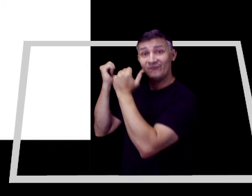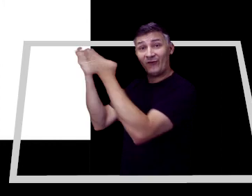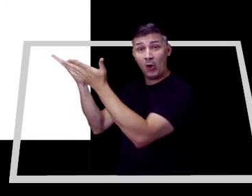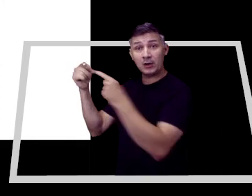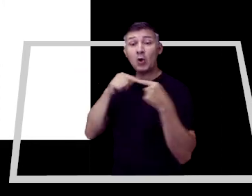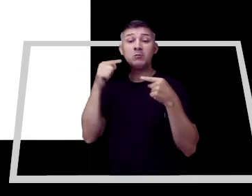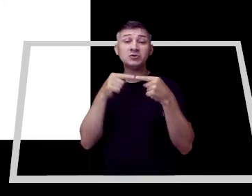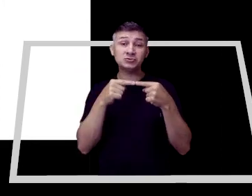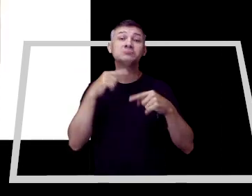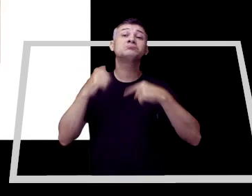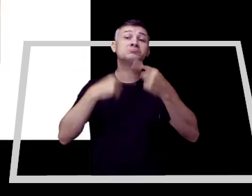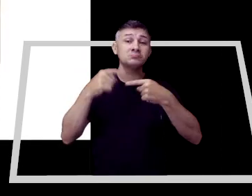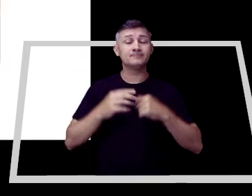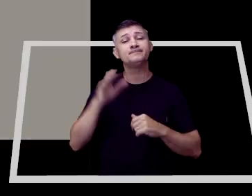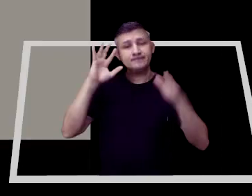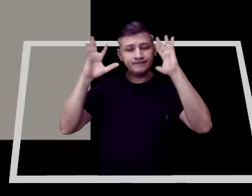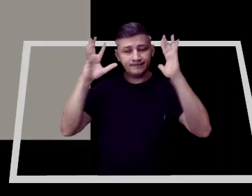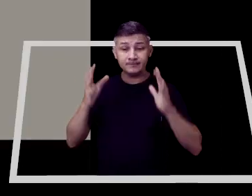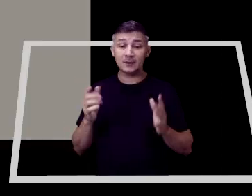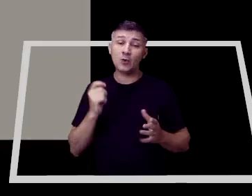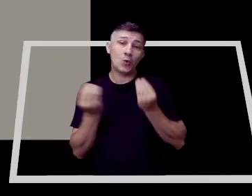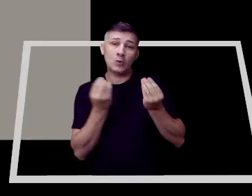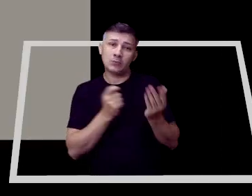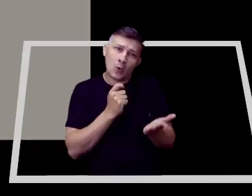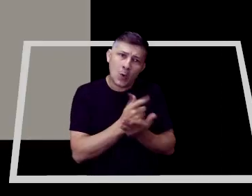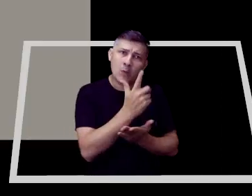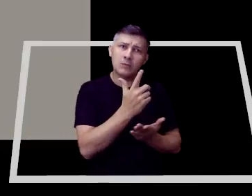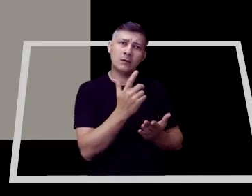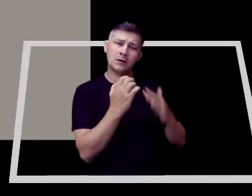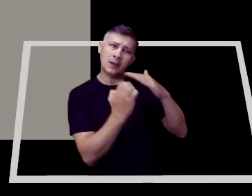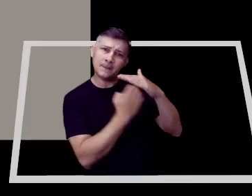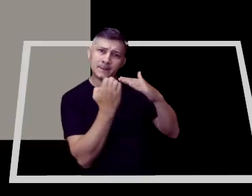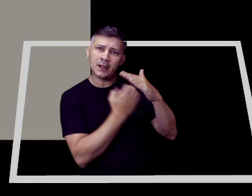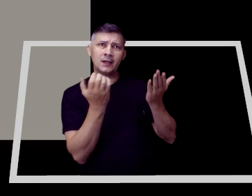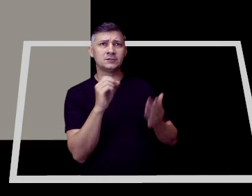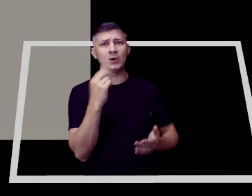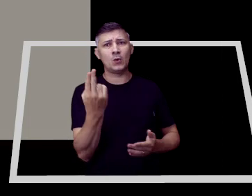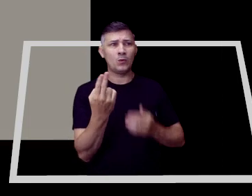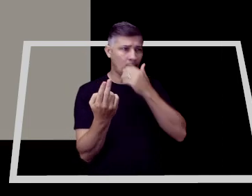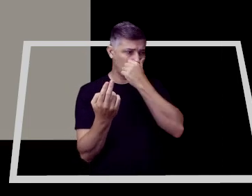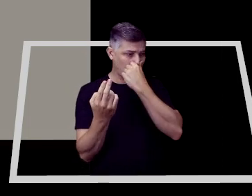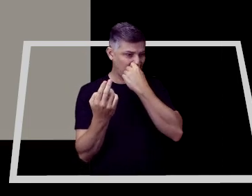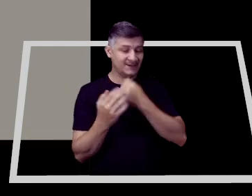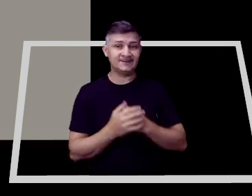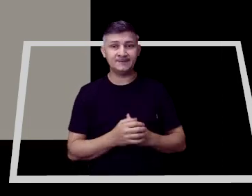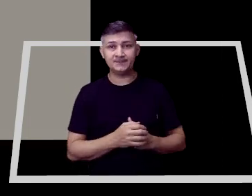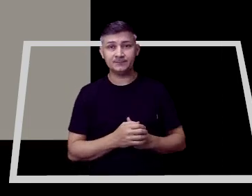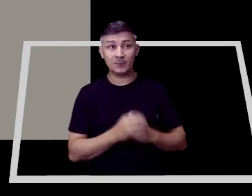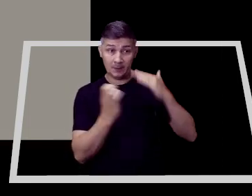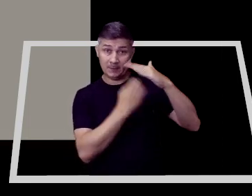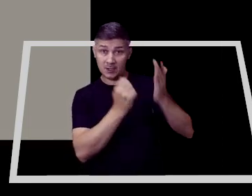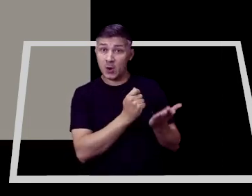destinação dessas espécies, a sua aquisição por alguma empresa